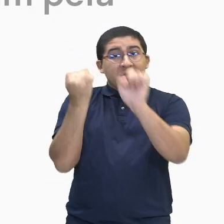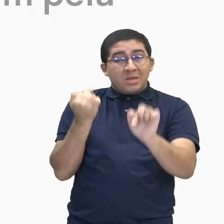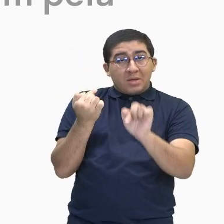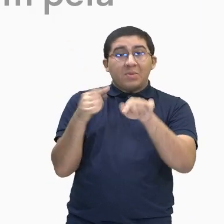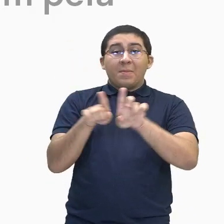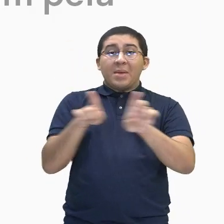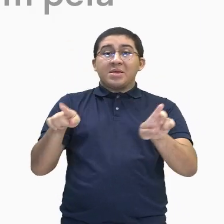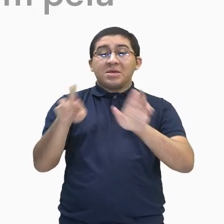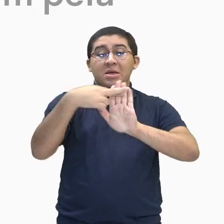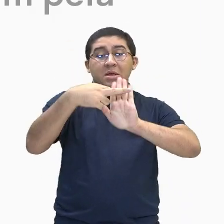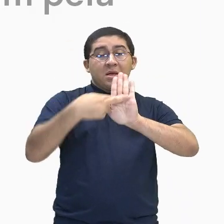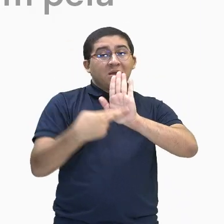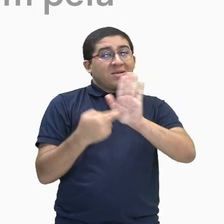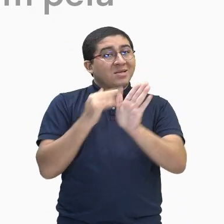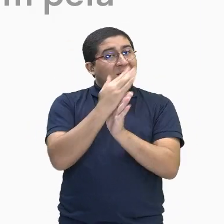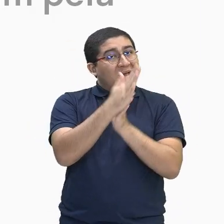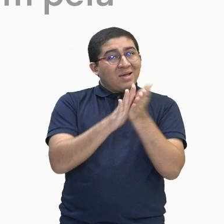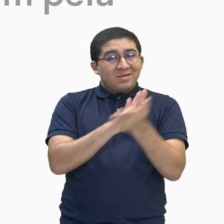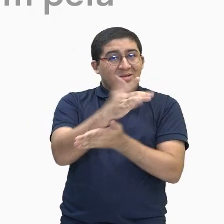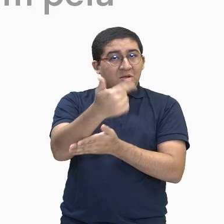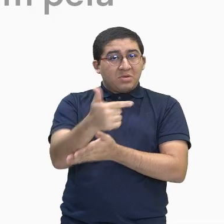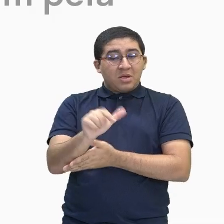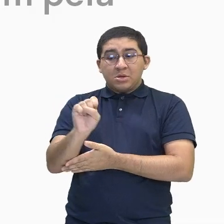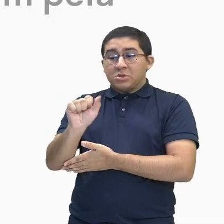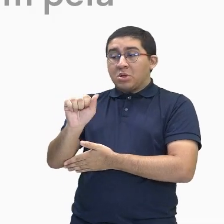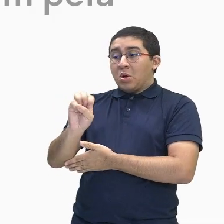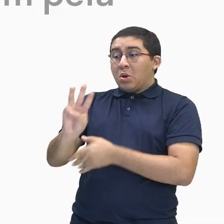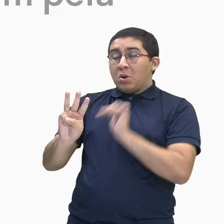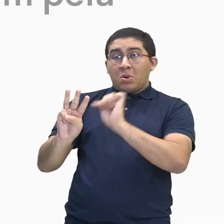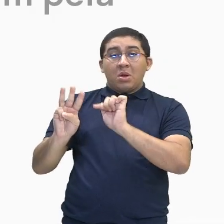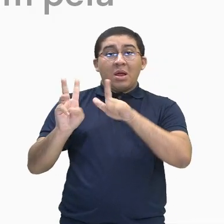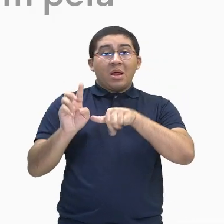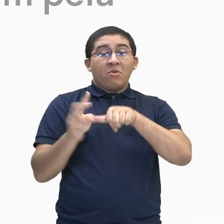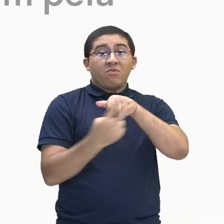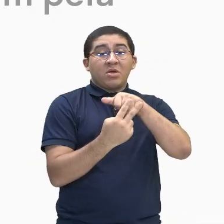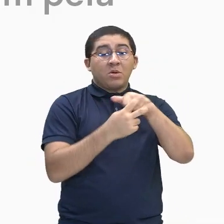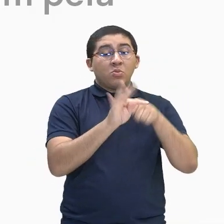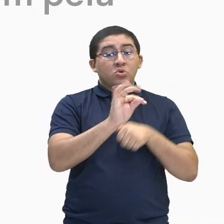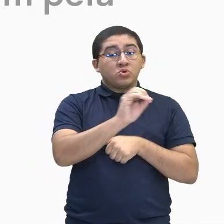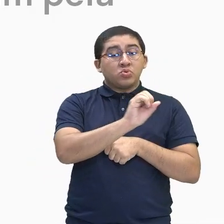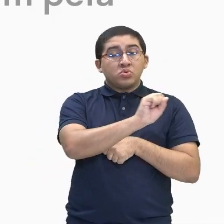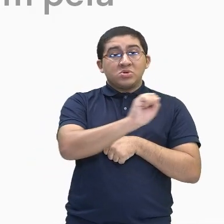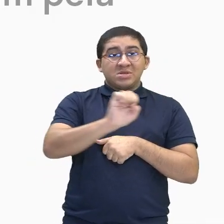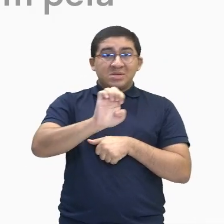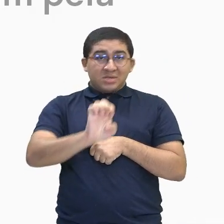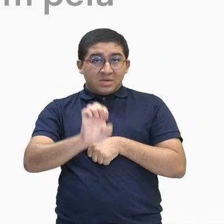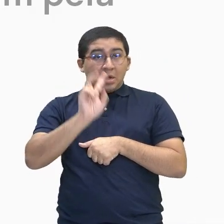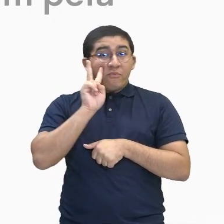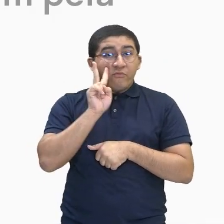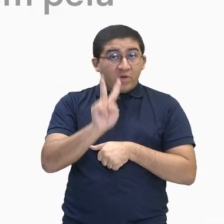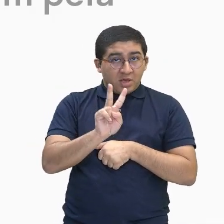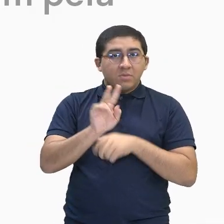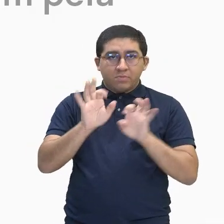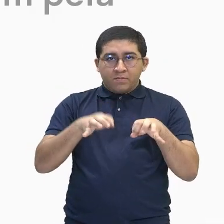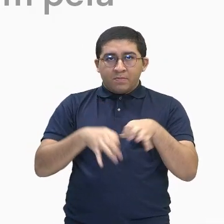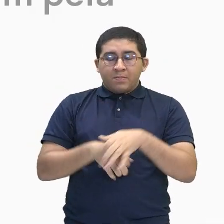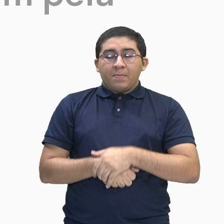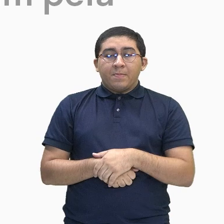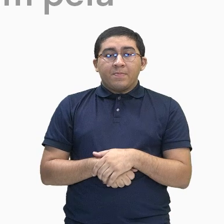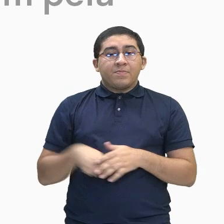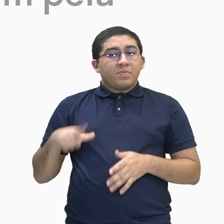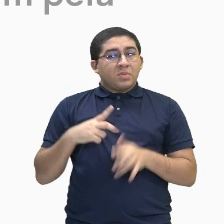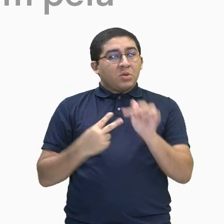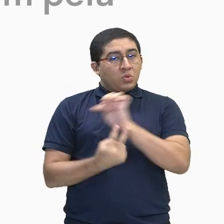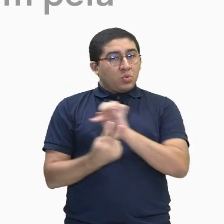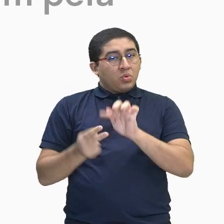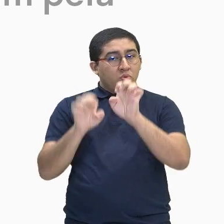regra, como o só. O só é o passado do verbo to see, que é o verbo ver, certo? Temos duas estruturas aqui. Vamos